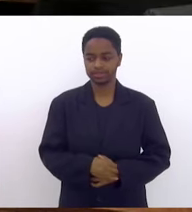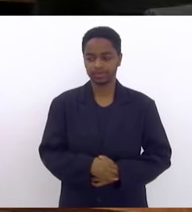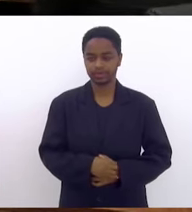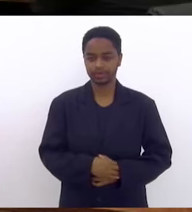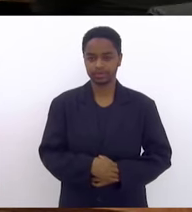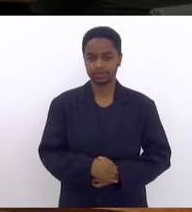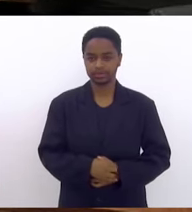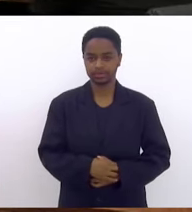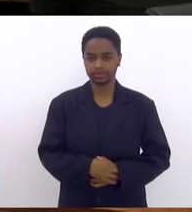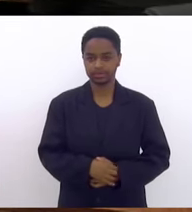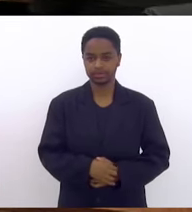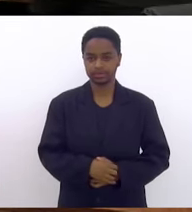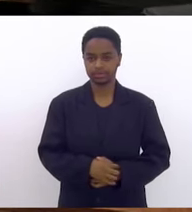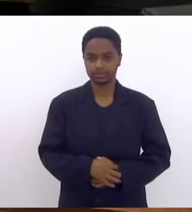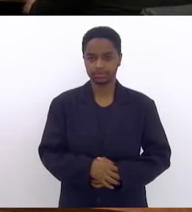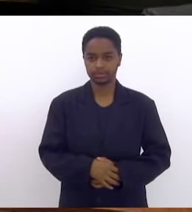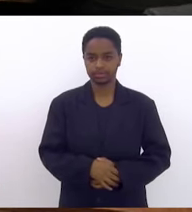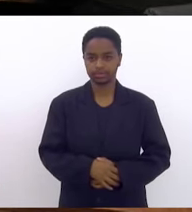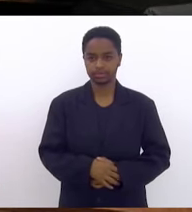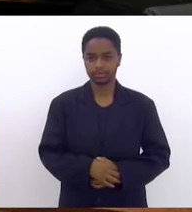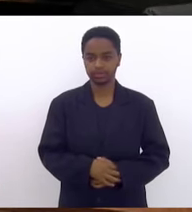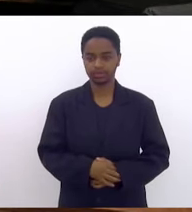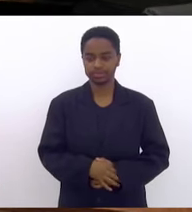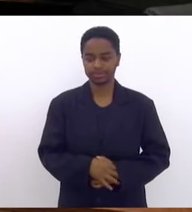Estou sem óculos já, Edu.